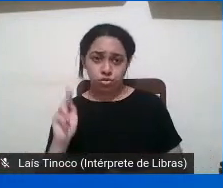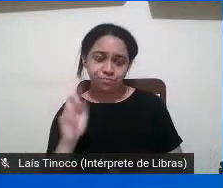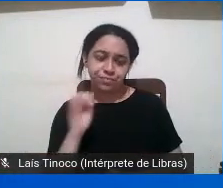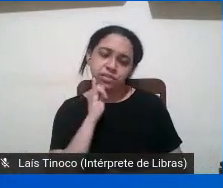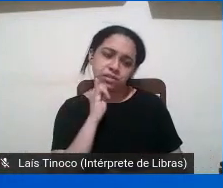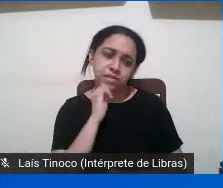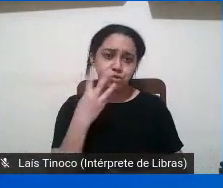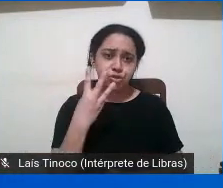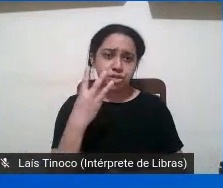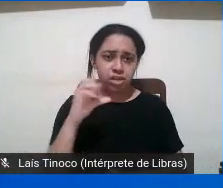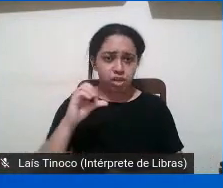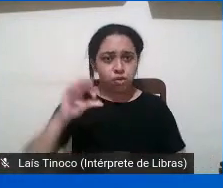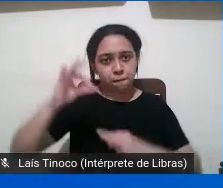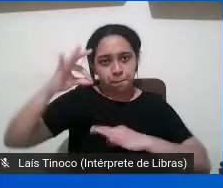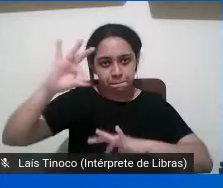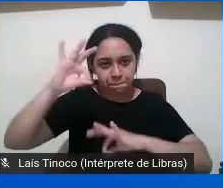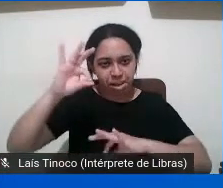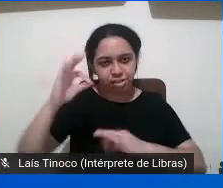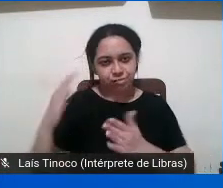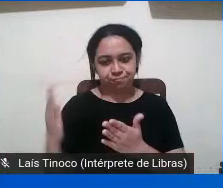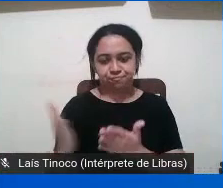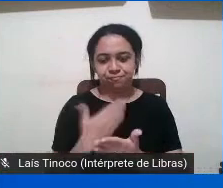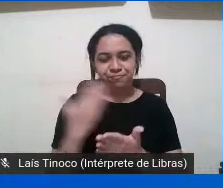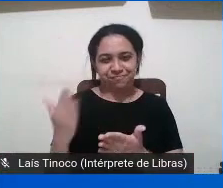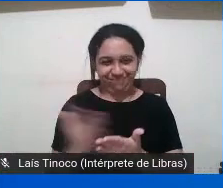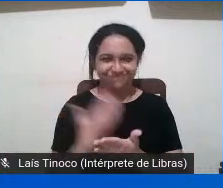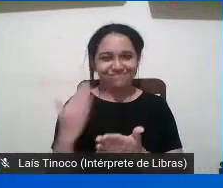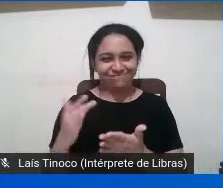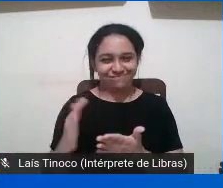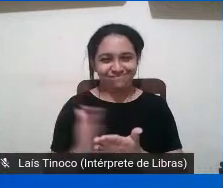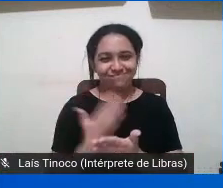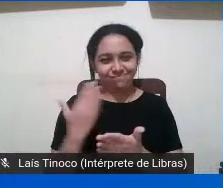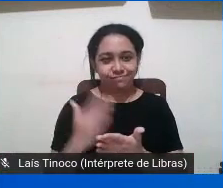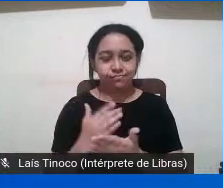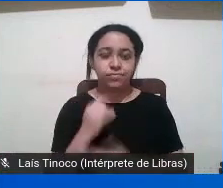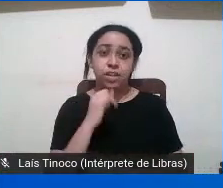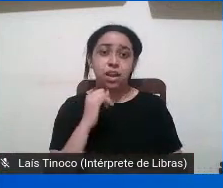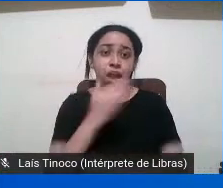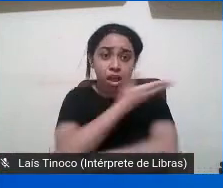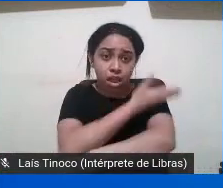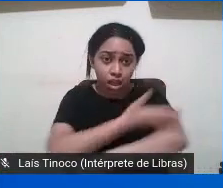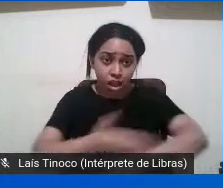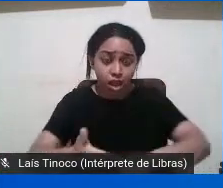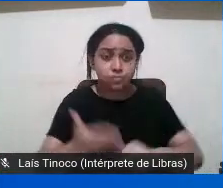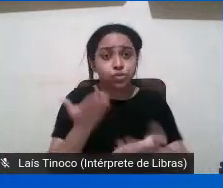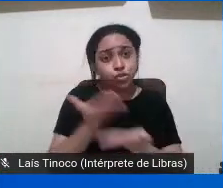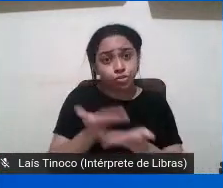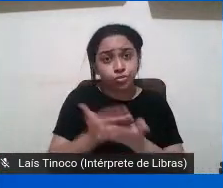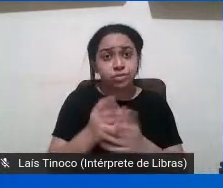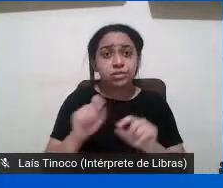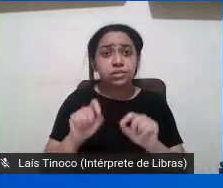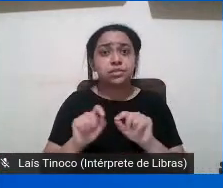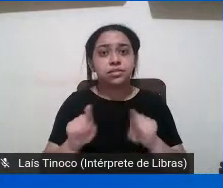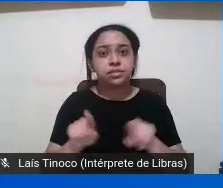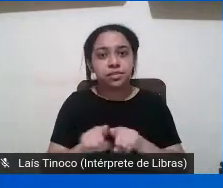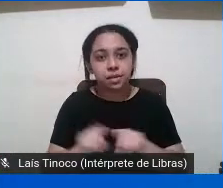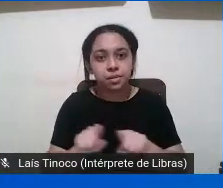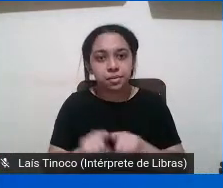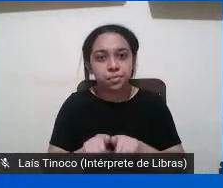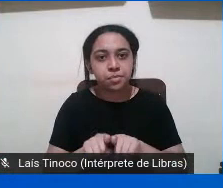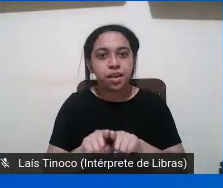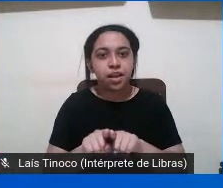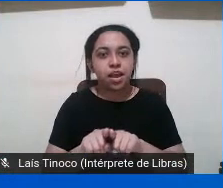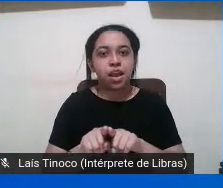39 páginas onde nós falamos sobre hábitos de estudo influência digital então a gente busca